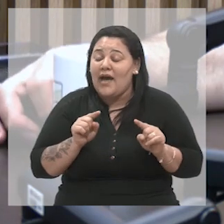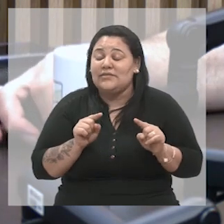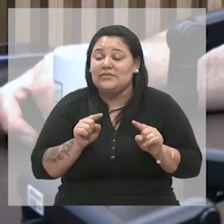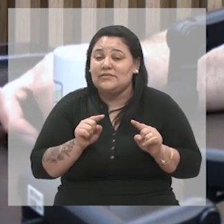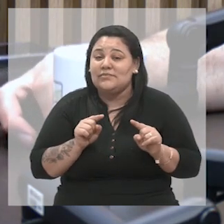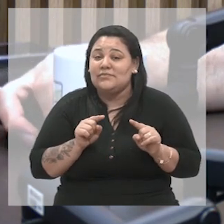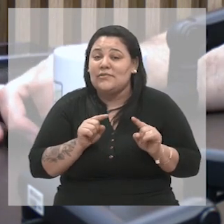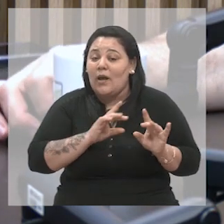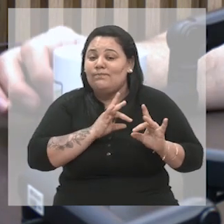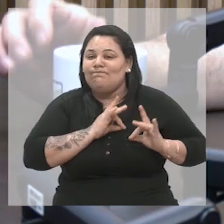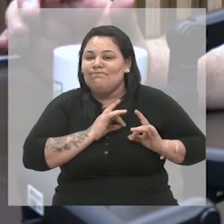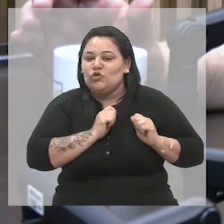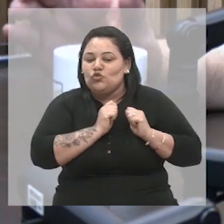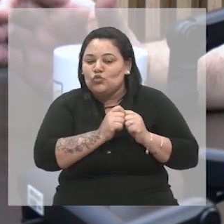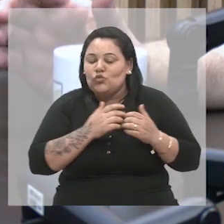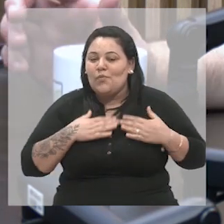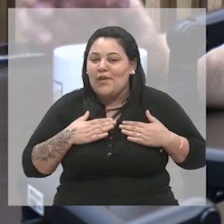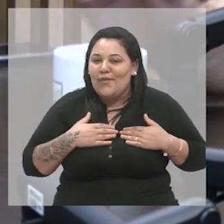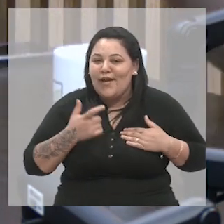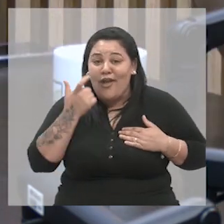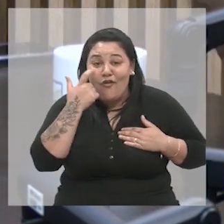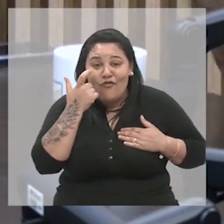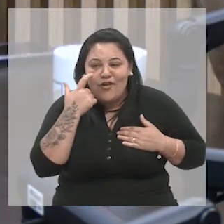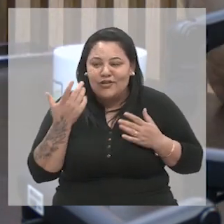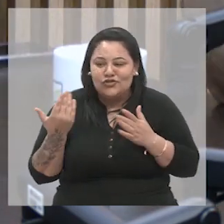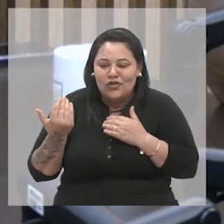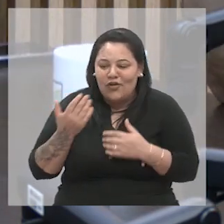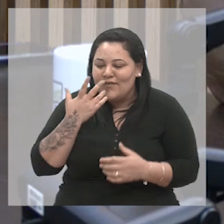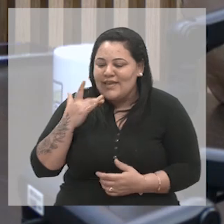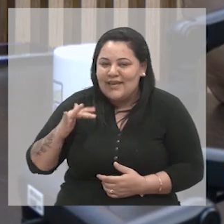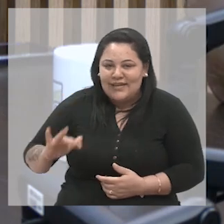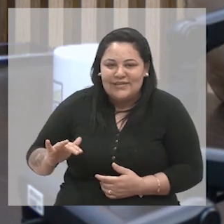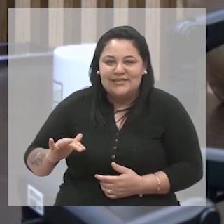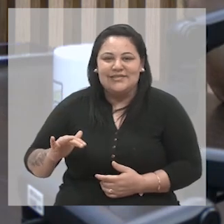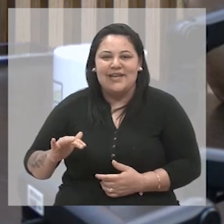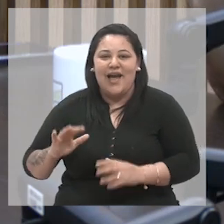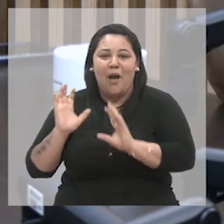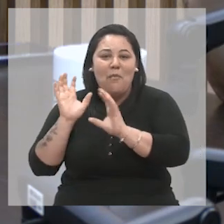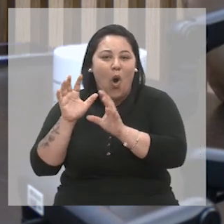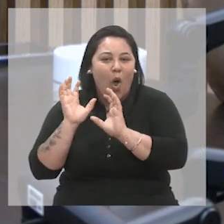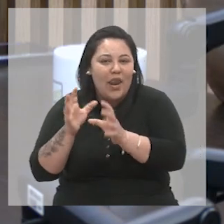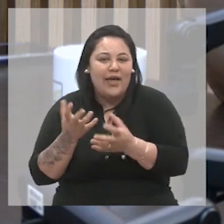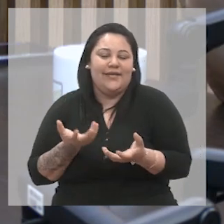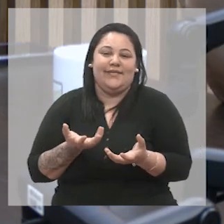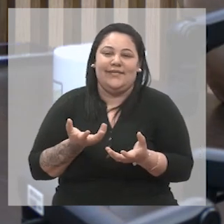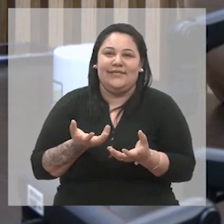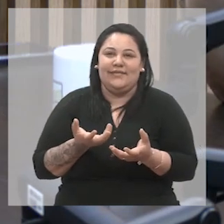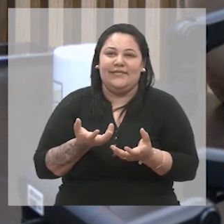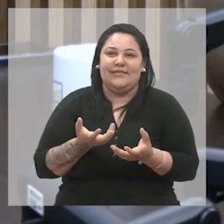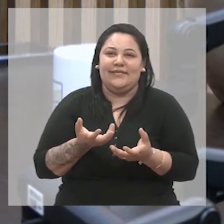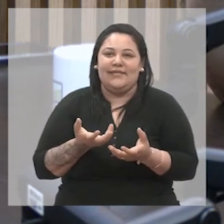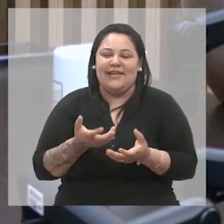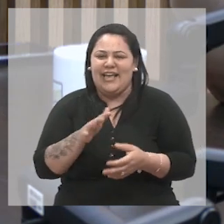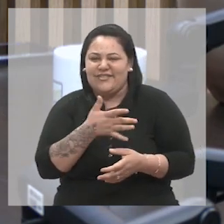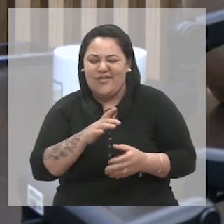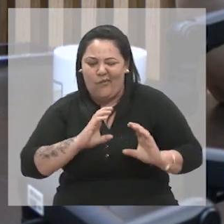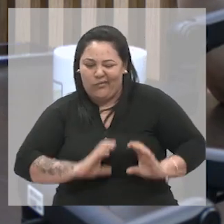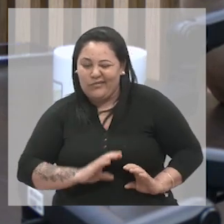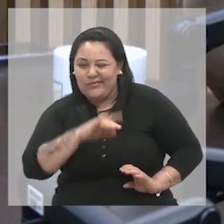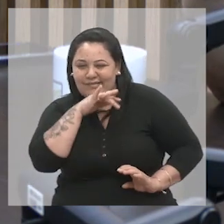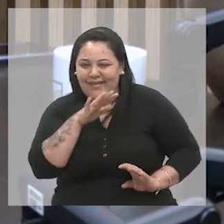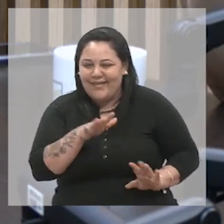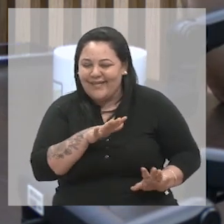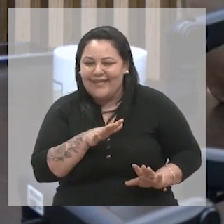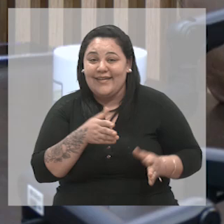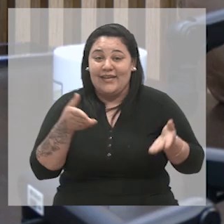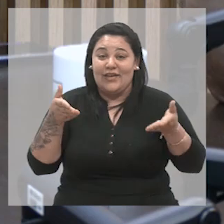Mas o que fica é eu ver aquele menino que bateu bola, que às vezes era meio